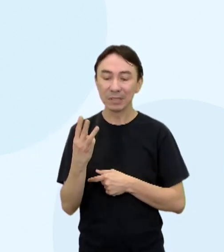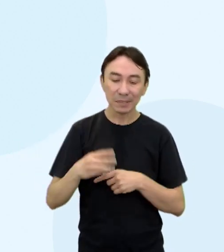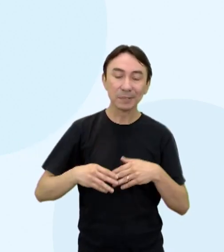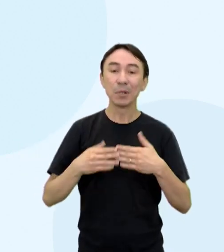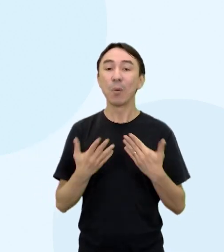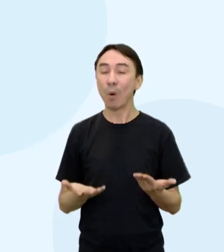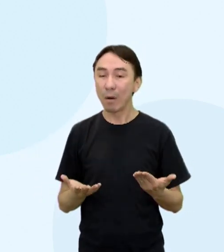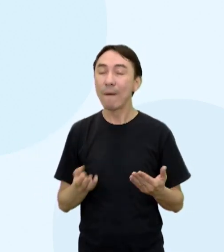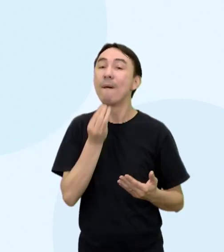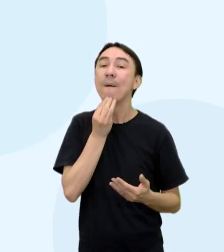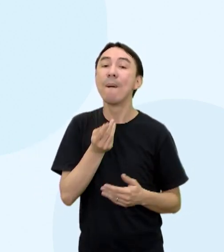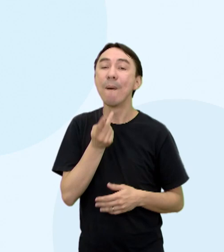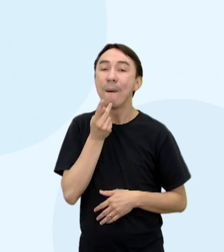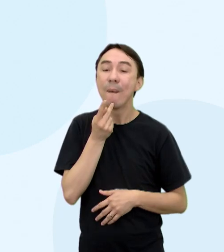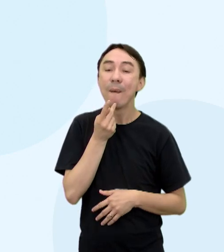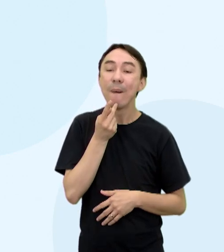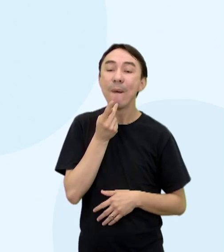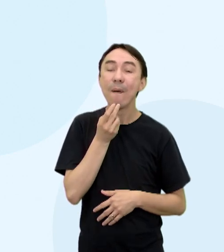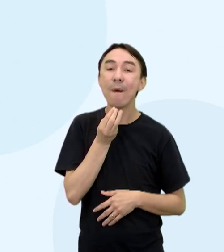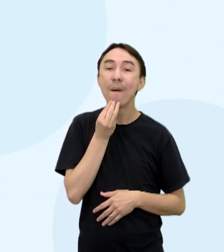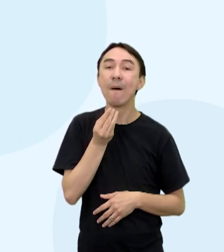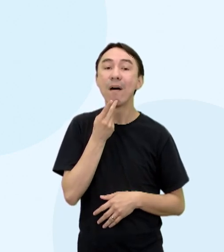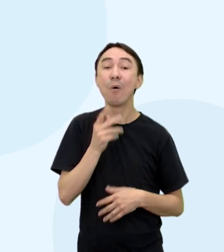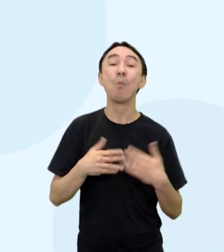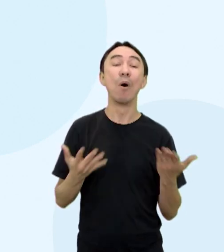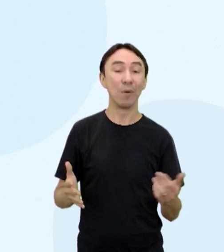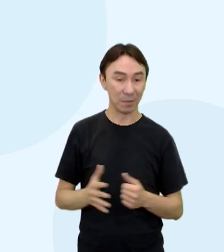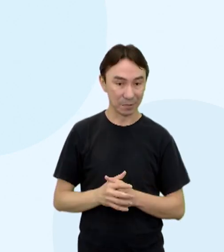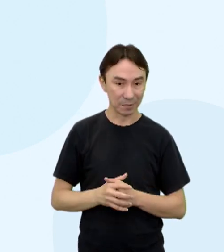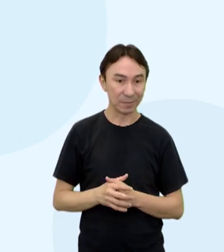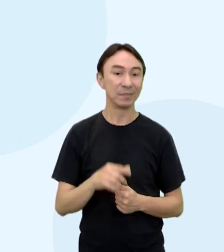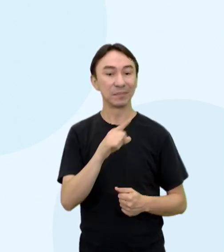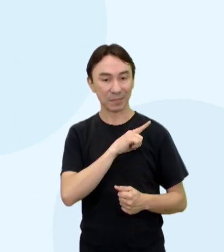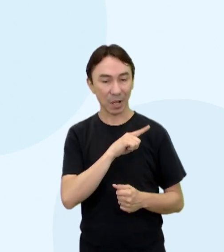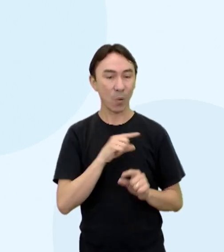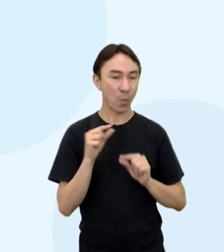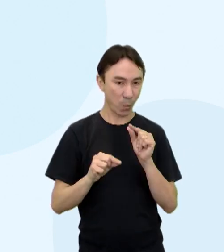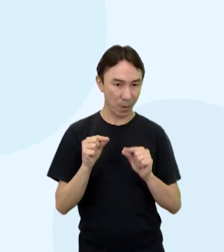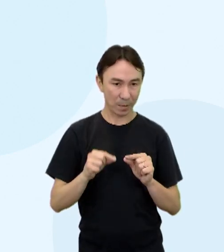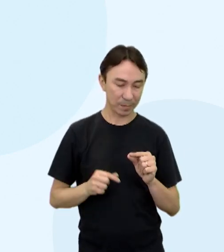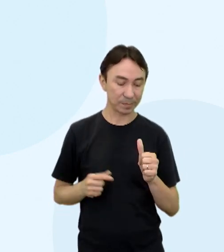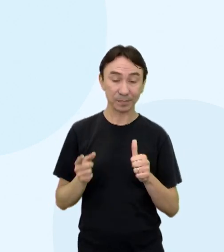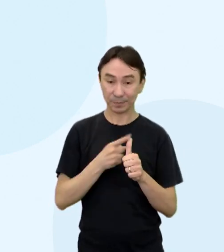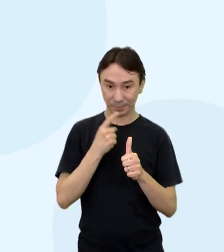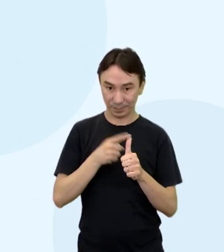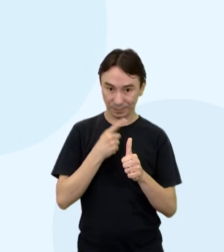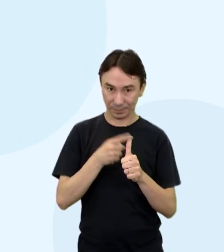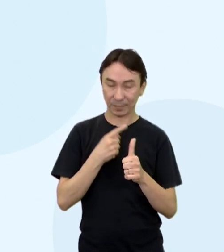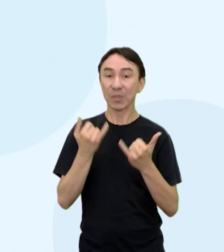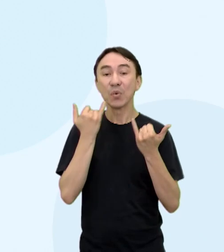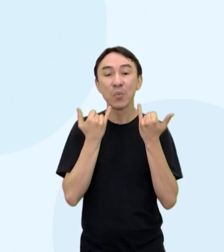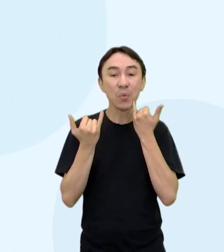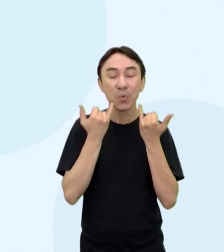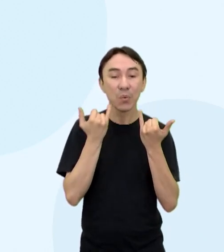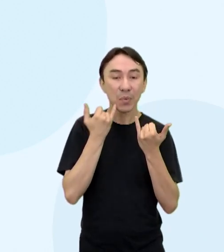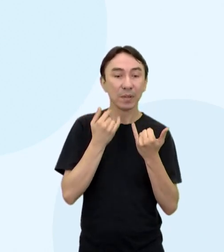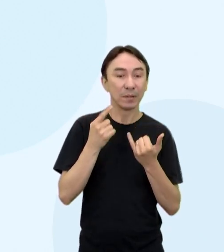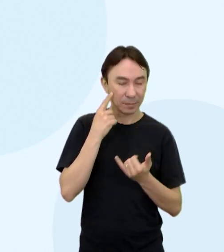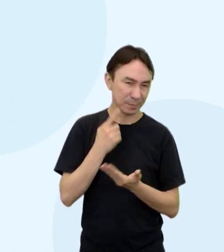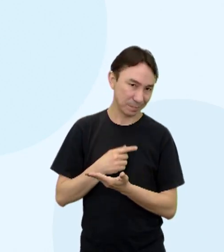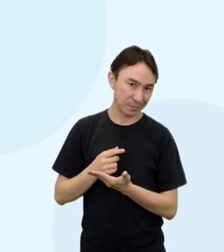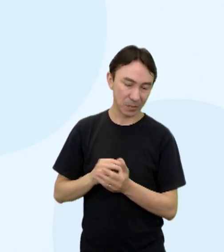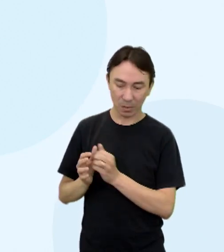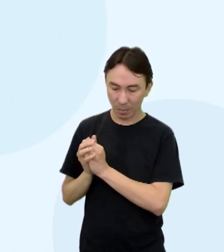face voltada para cima ser divisível por 3. O que a gente tem, gente? Ó, primeira informação. Um dado possui